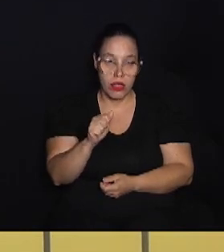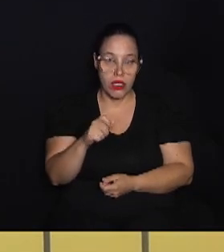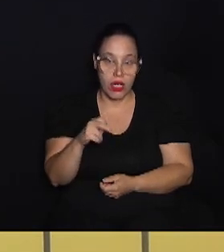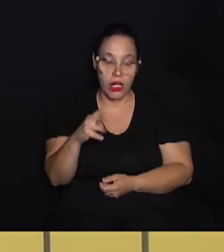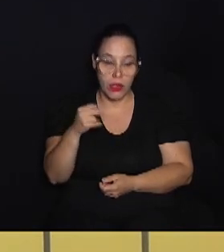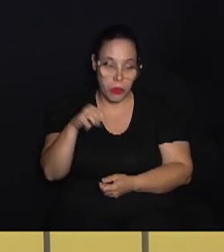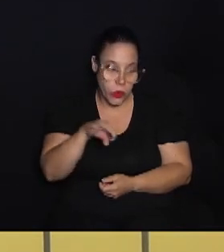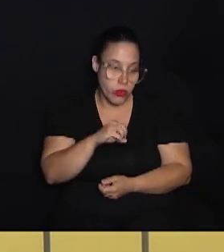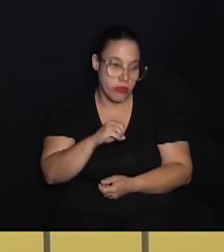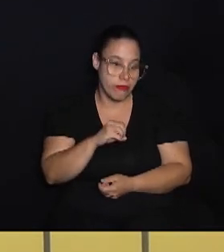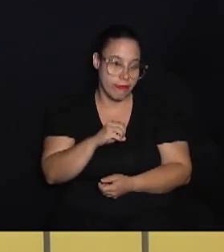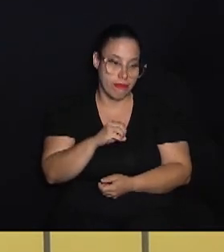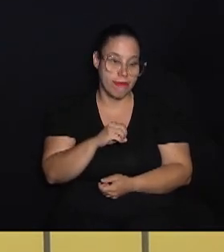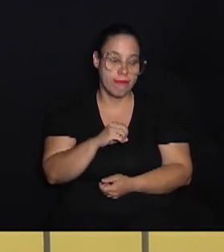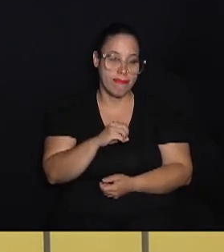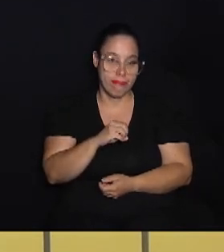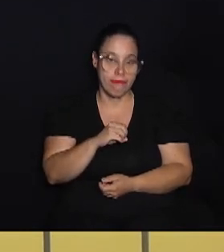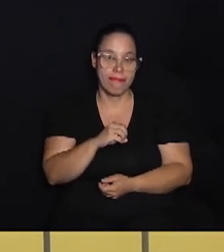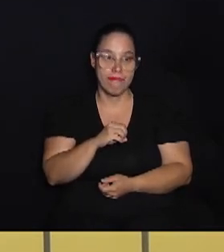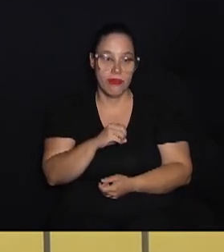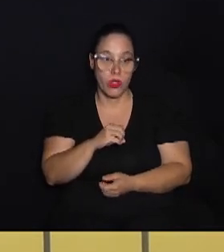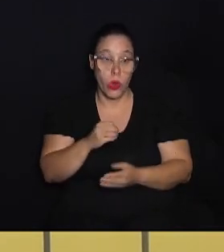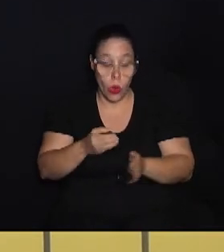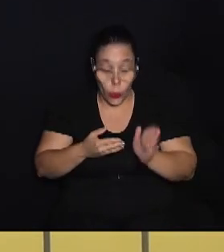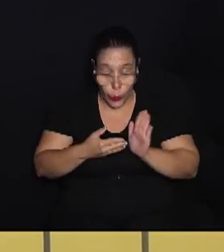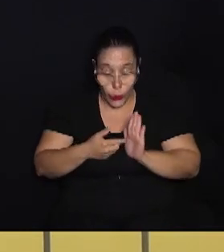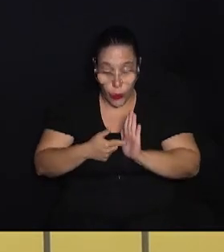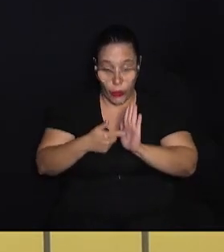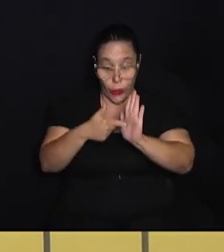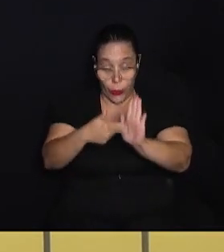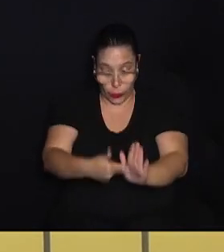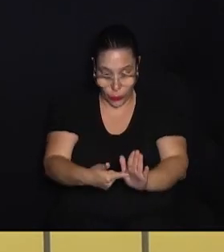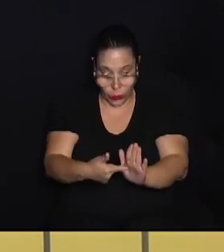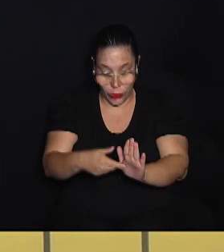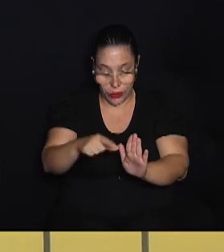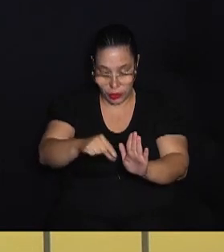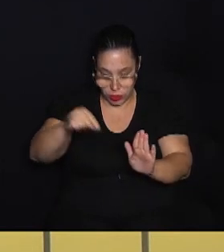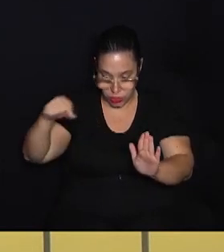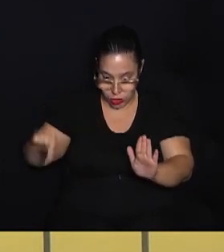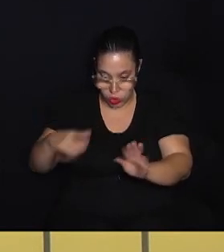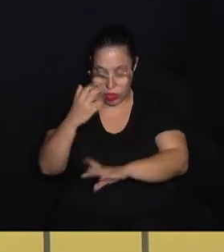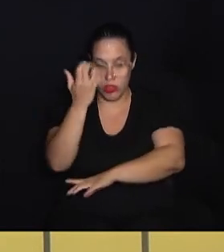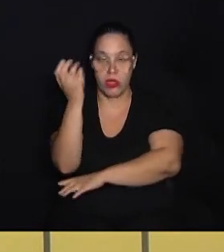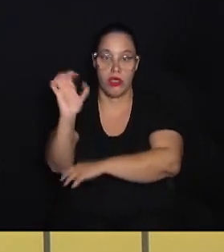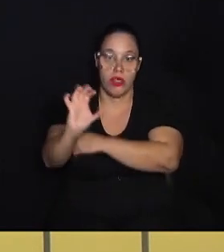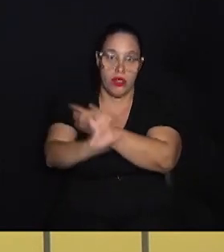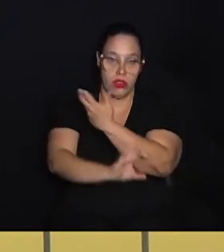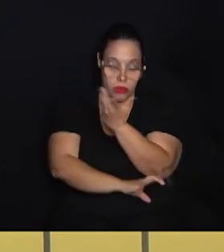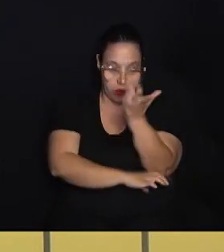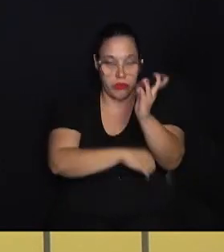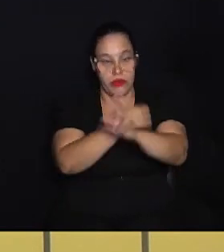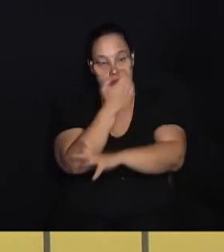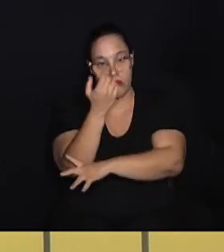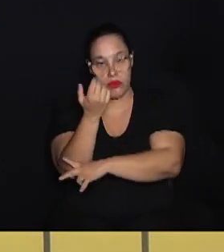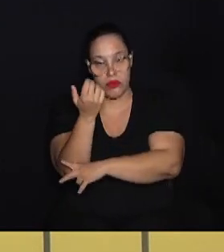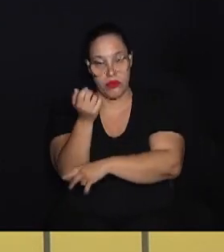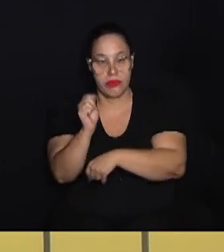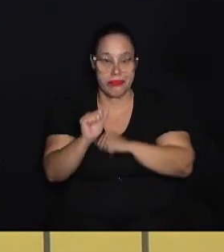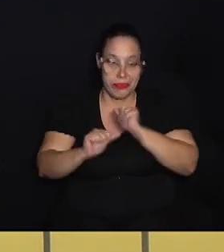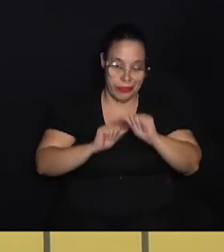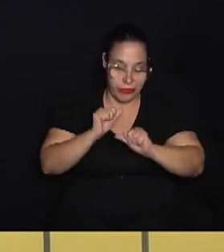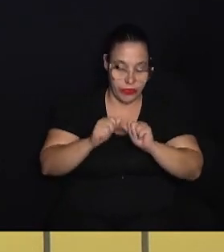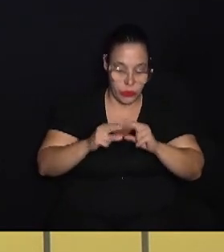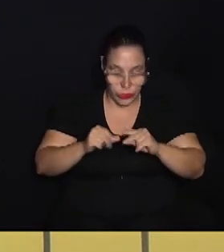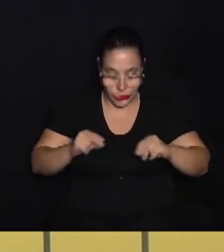carbono também acaba sendo exposta quando a gente tira a vegetação ou faz um revolvimento do